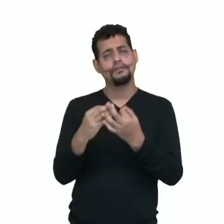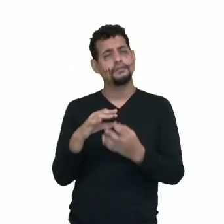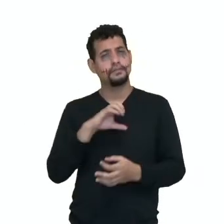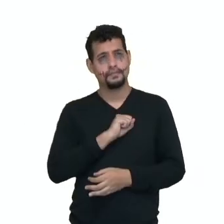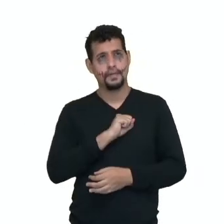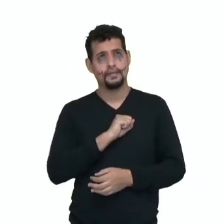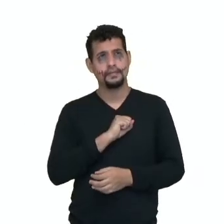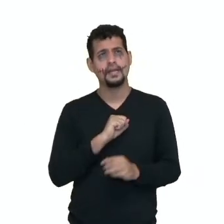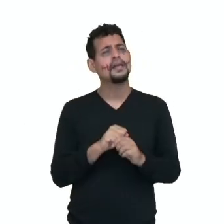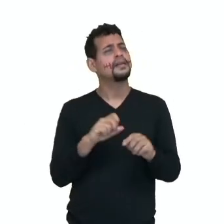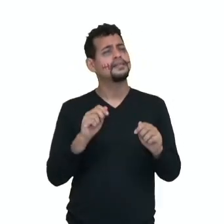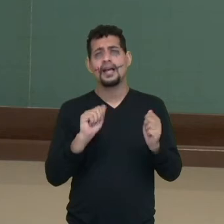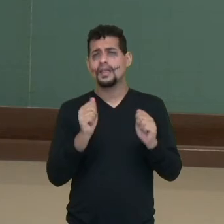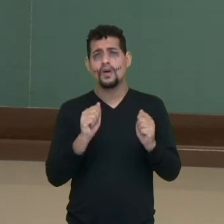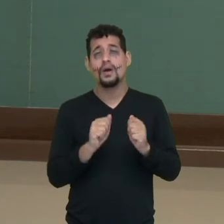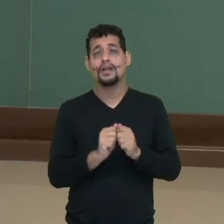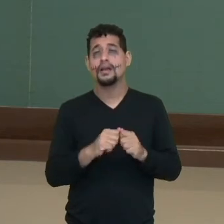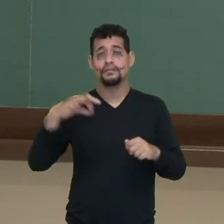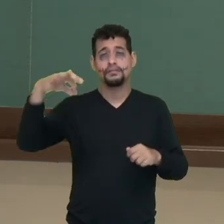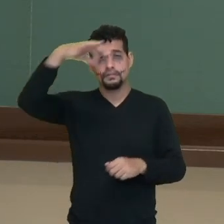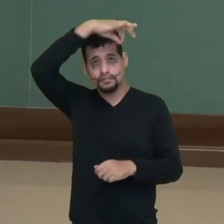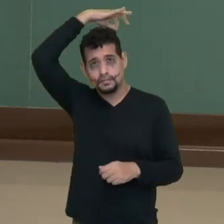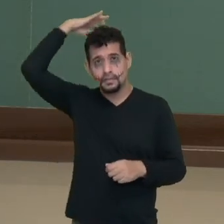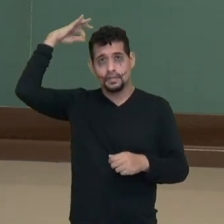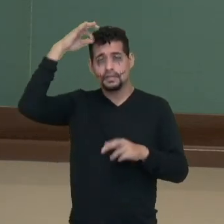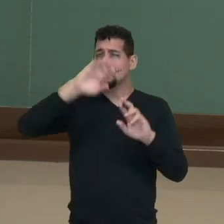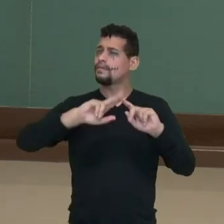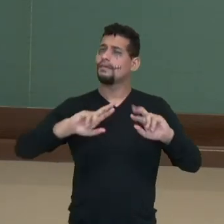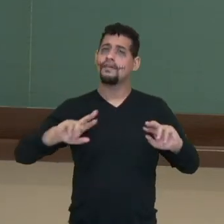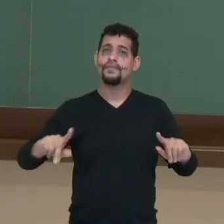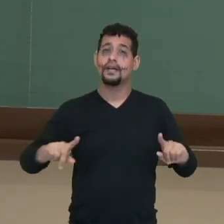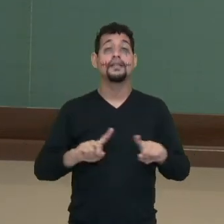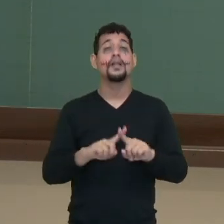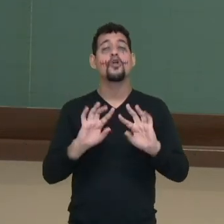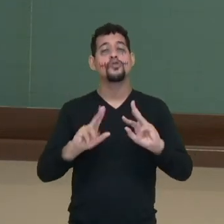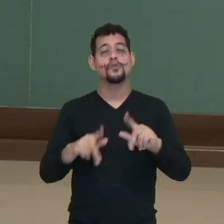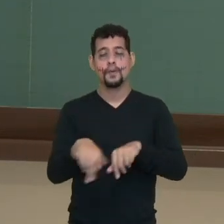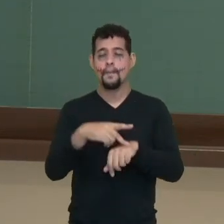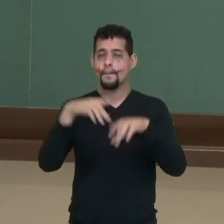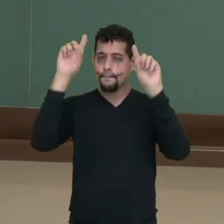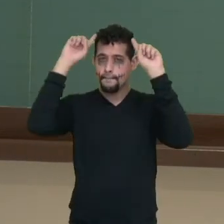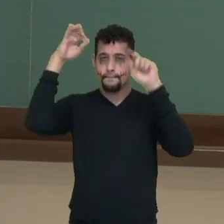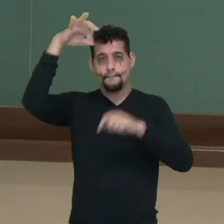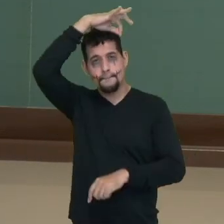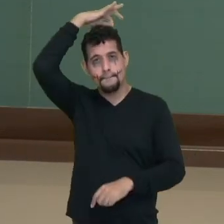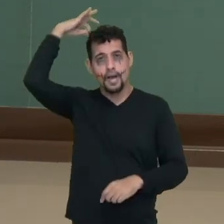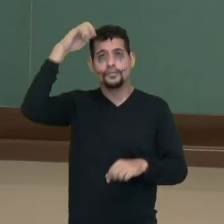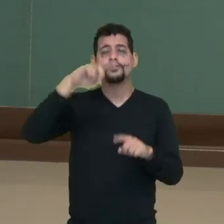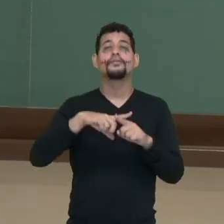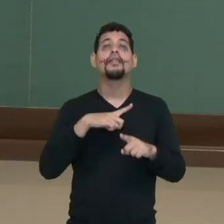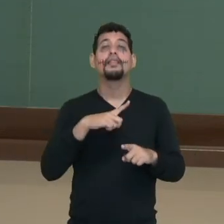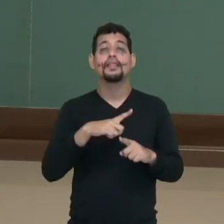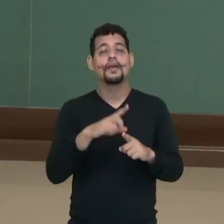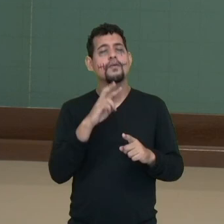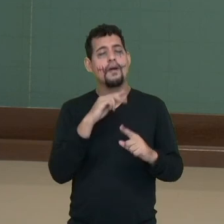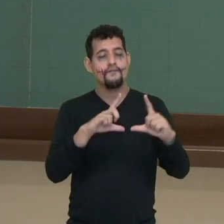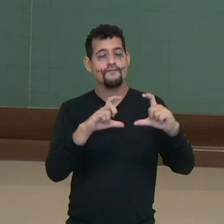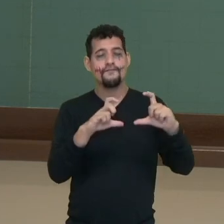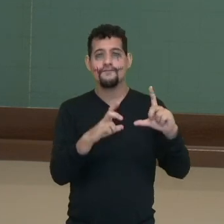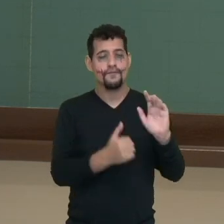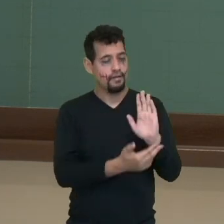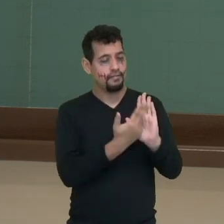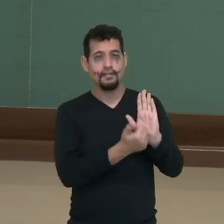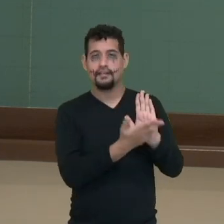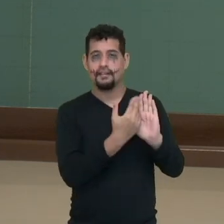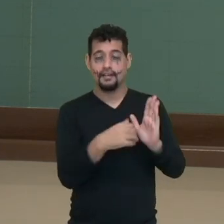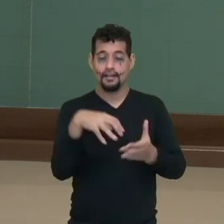Eles são muito devotos aos santos. Então, todo mexicano vai ter uma foto de um santo, uma imagem